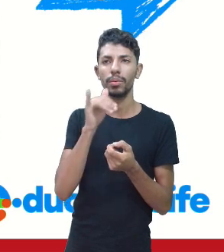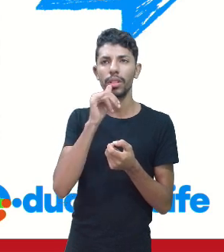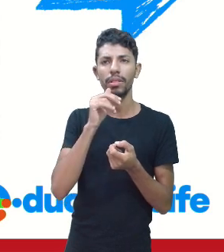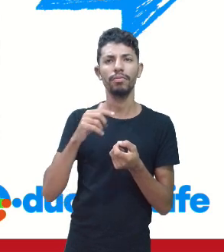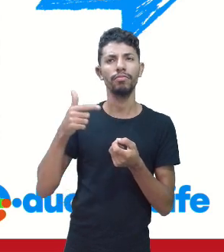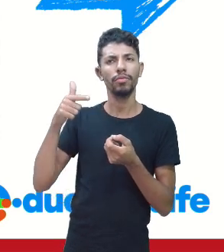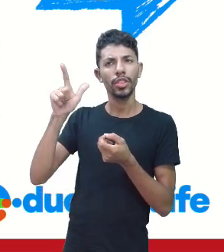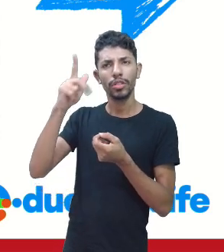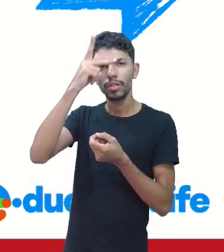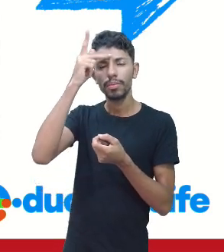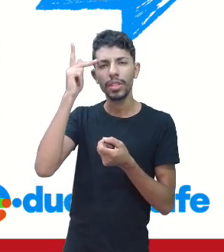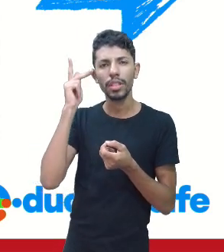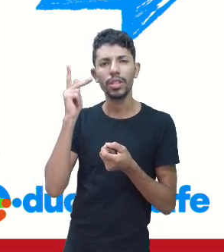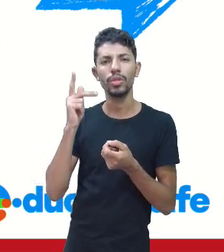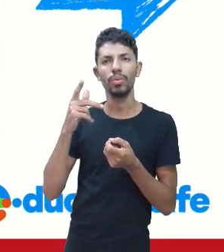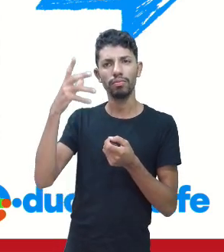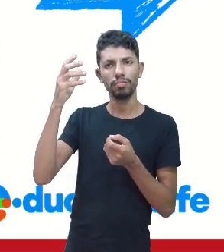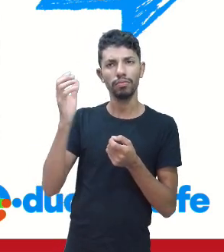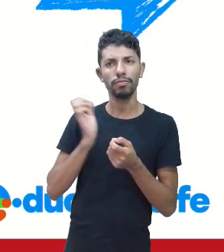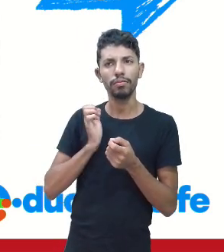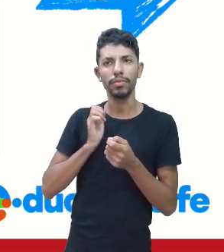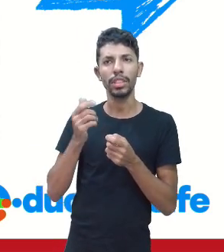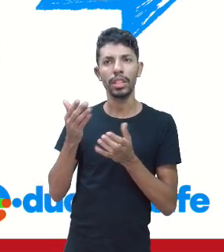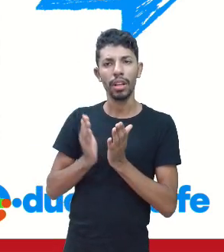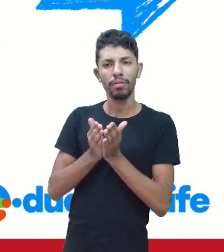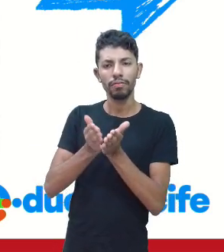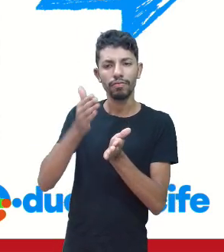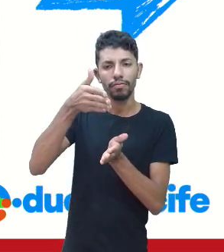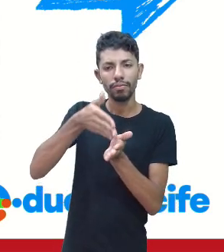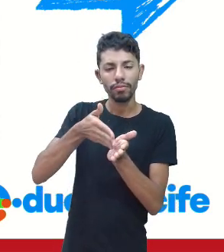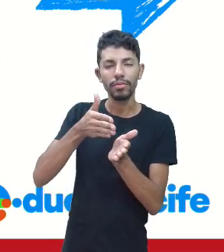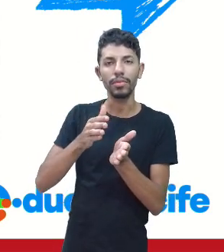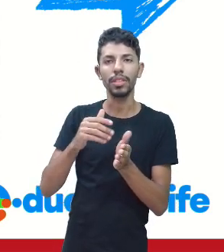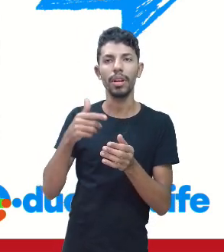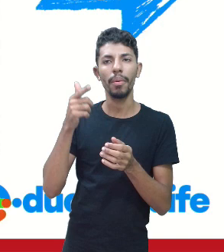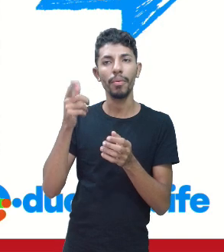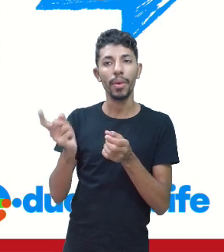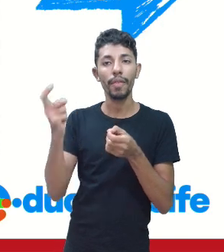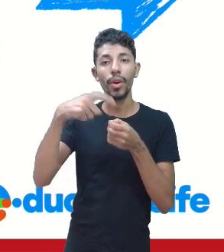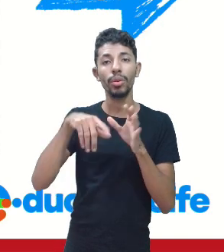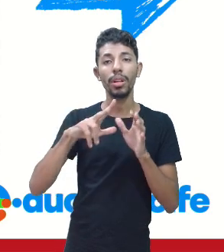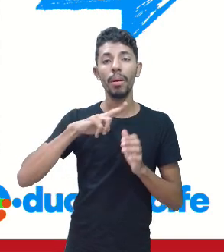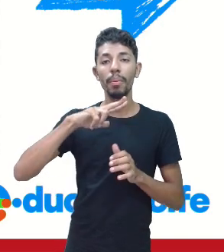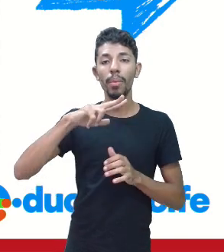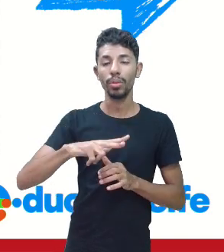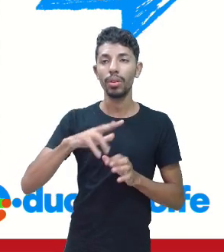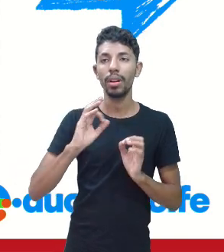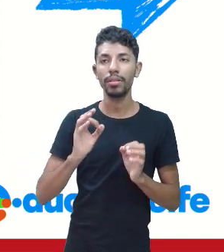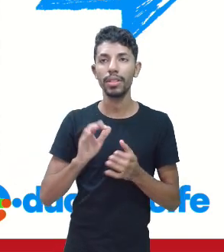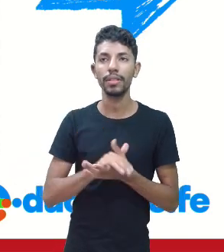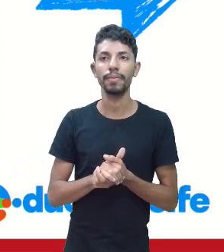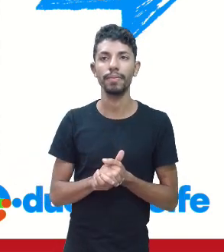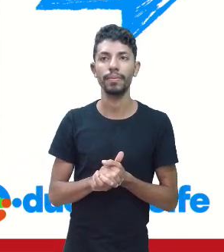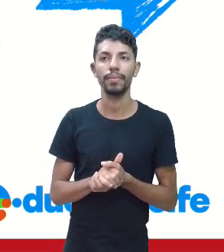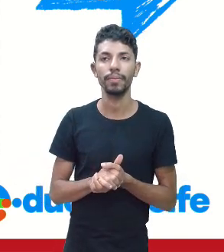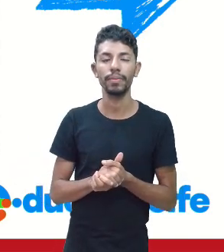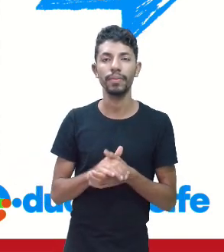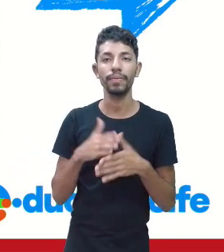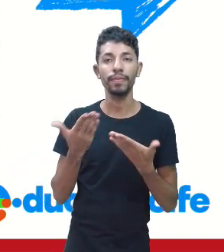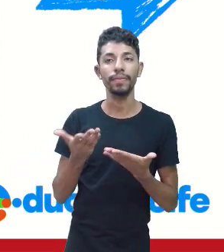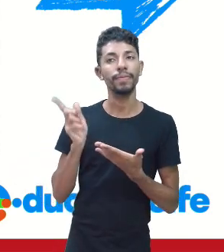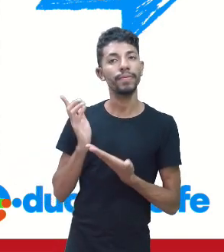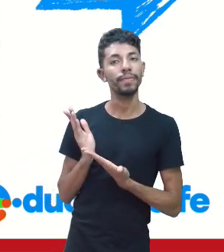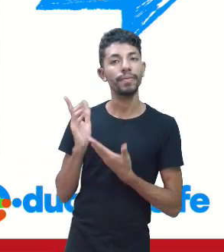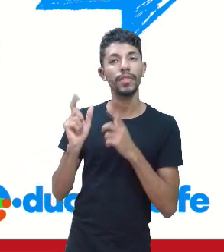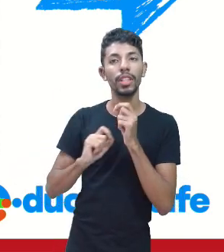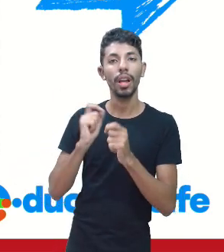nobres, entrando no barco, né, para se dirigir à embarcação maior de volta para Portugal. Tá certo? Então isso já